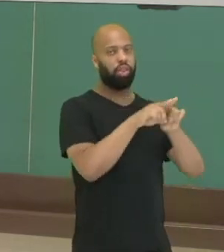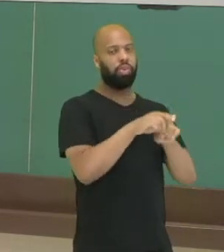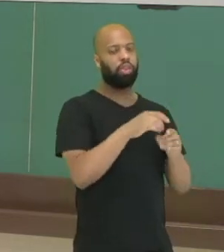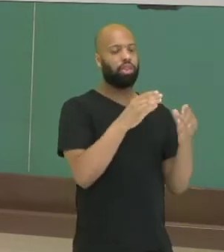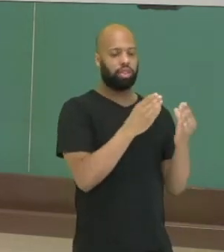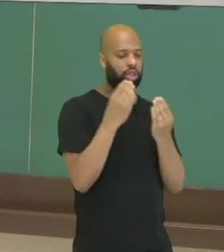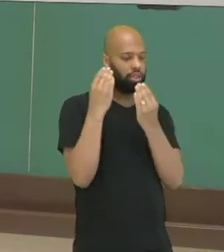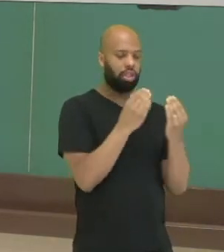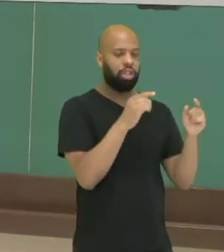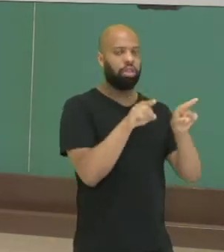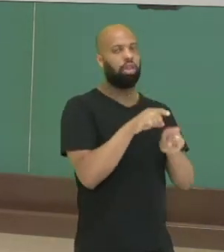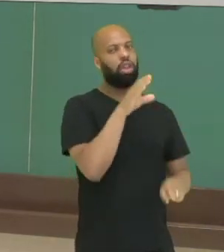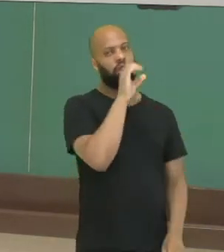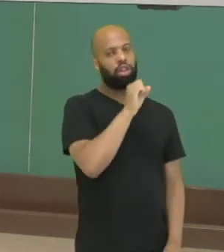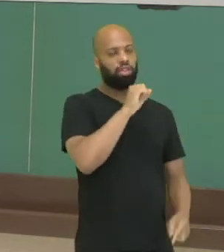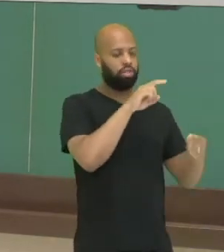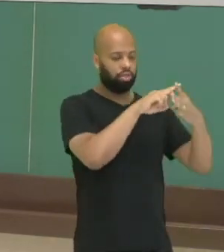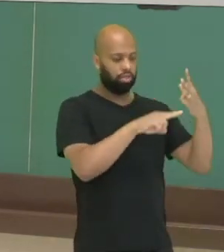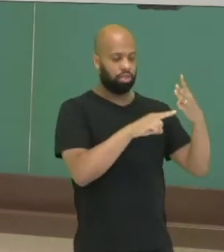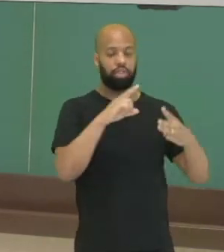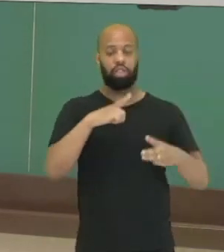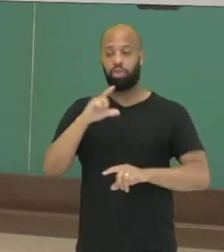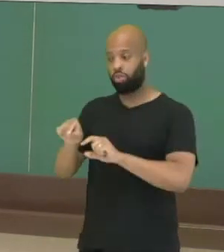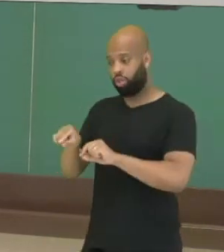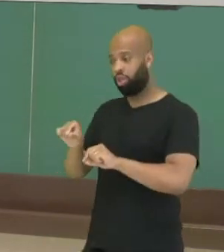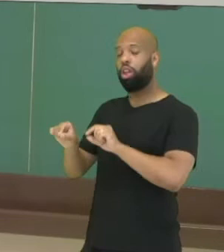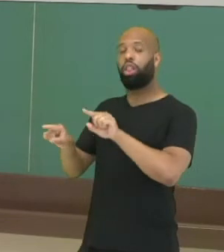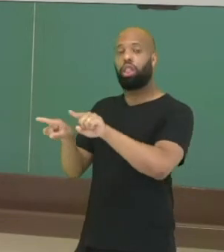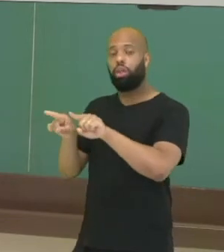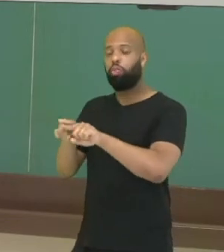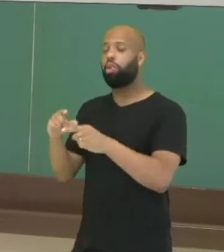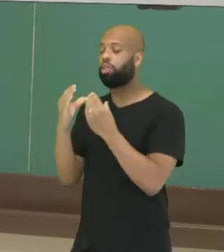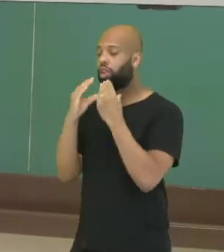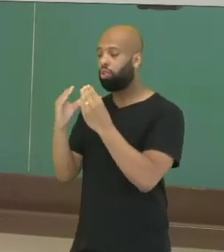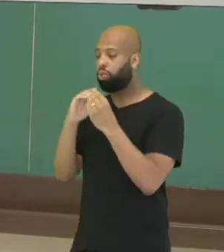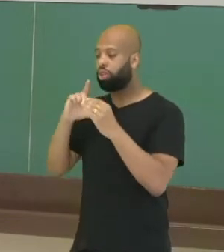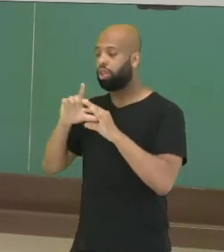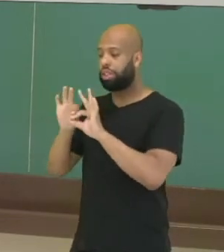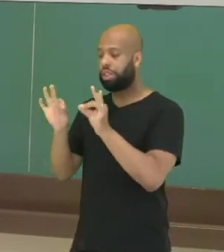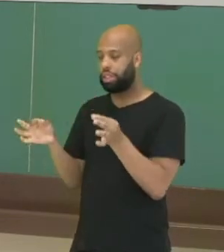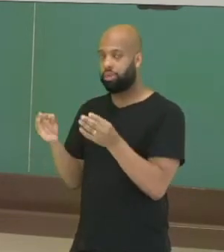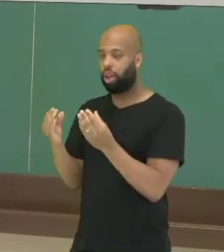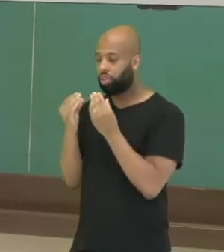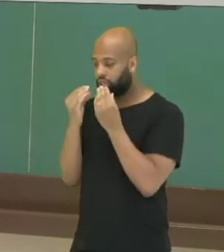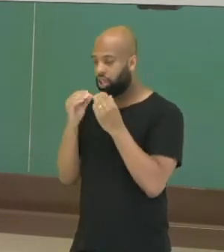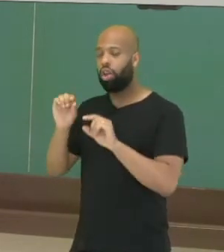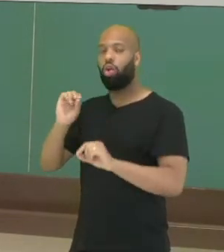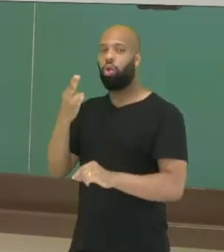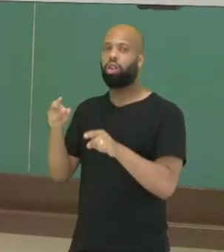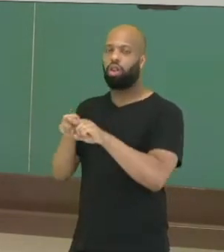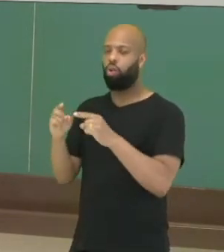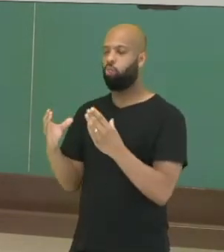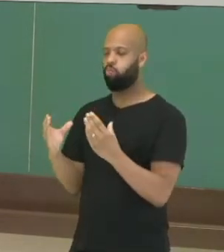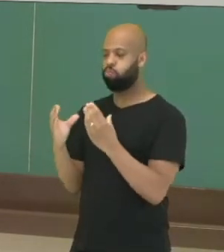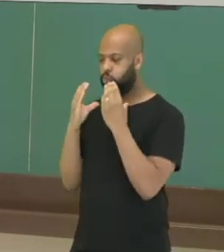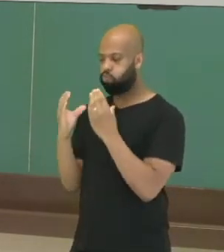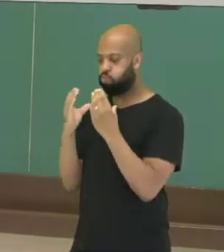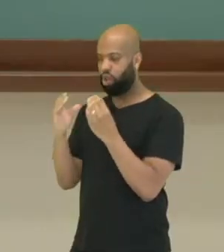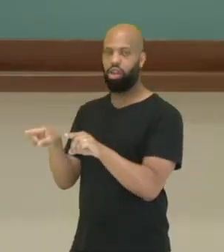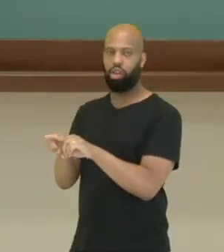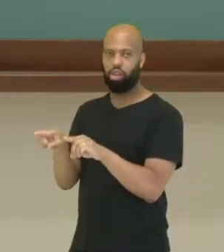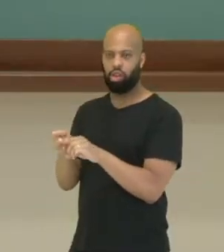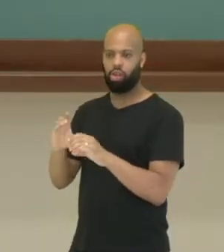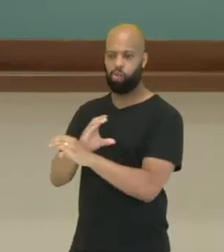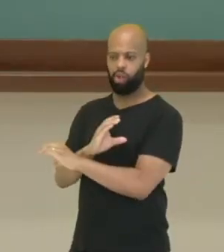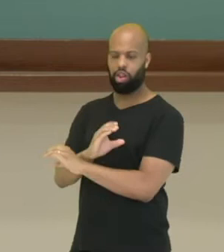mais simples ou sanduíche completo. Eu tenho ao todo um número de 6 possibilidades diferentes de